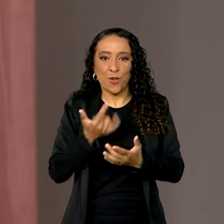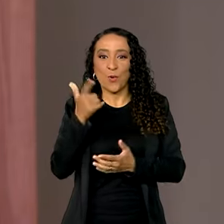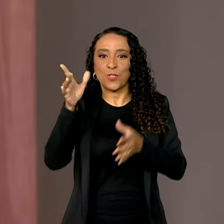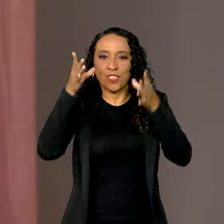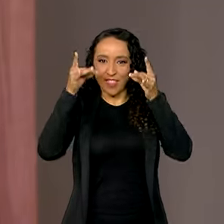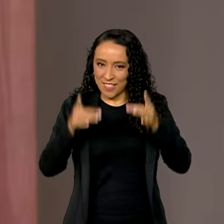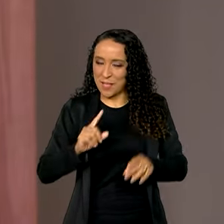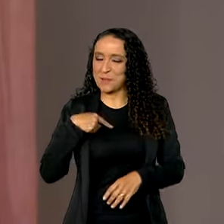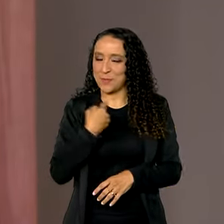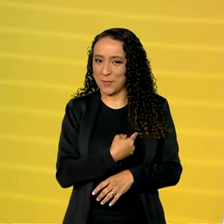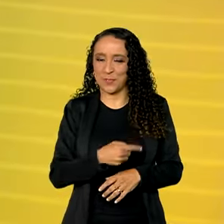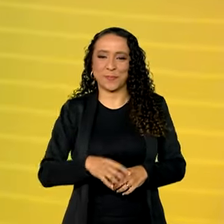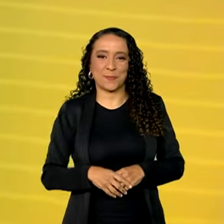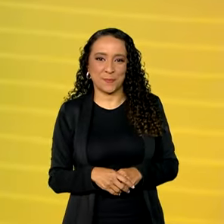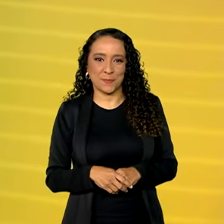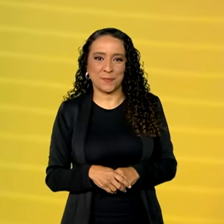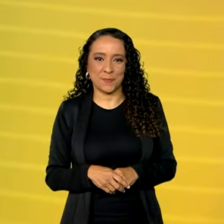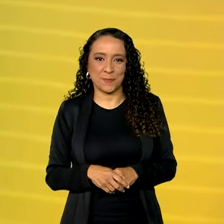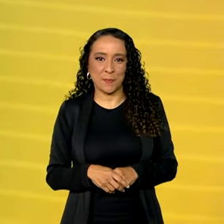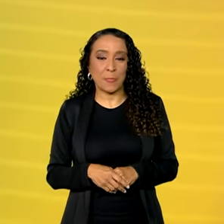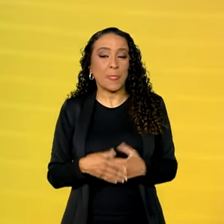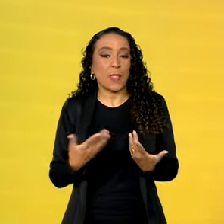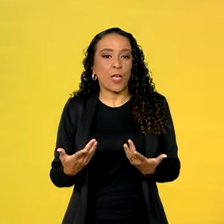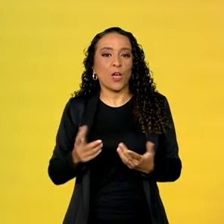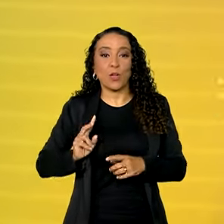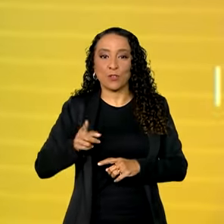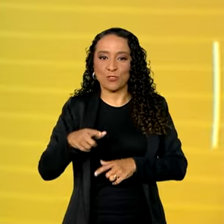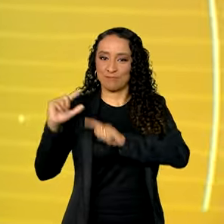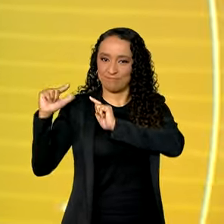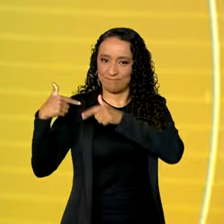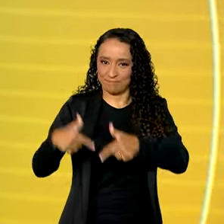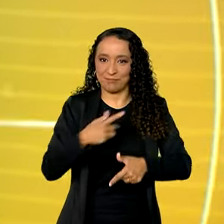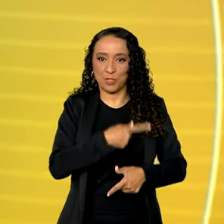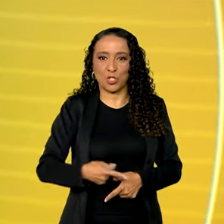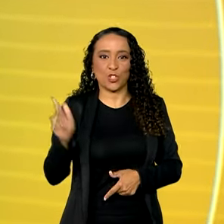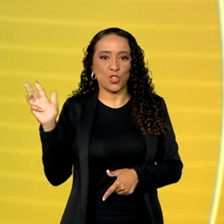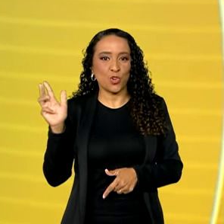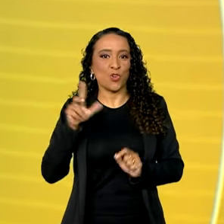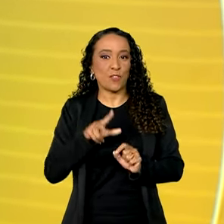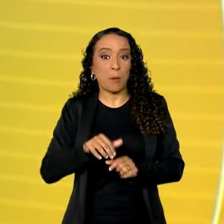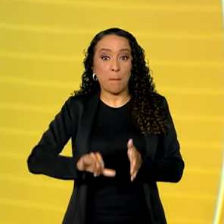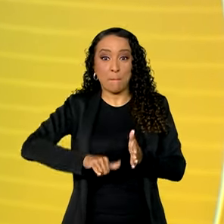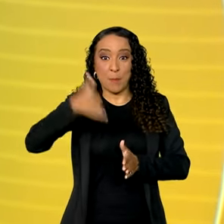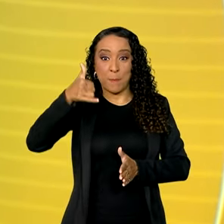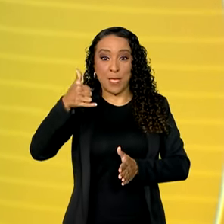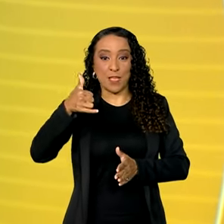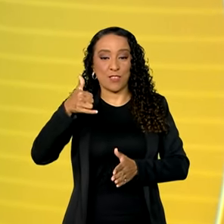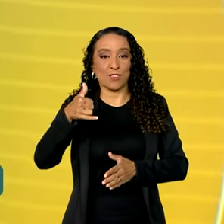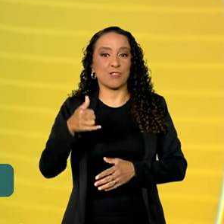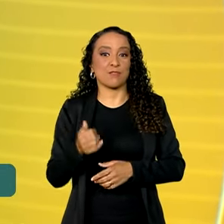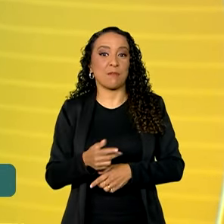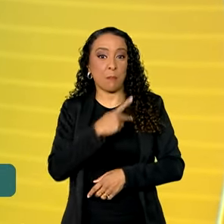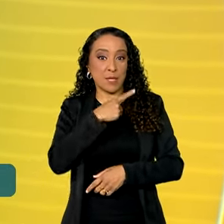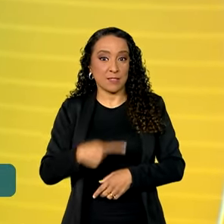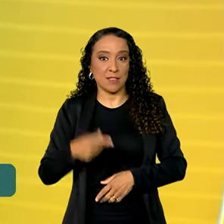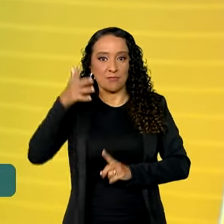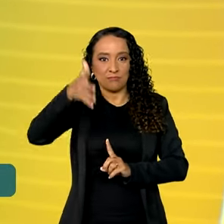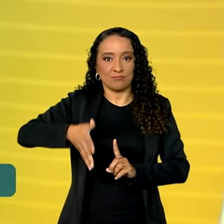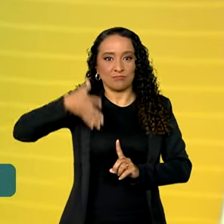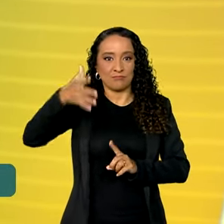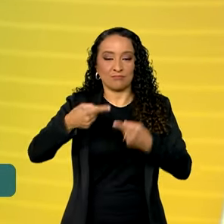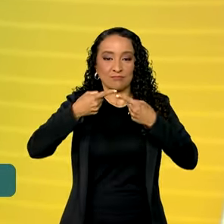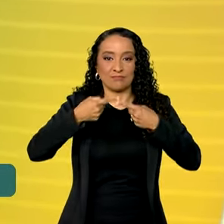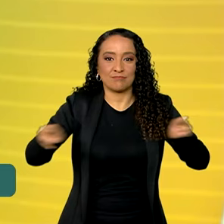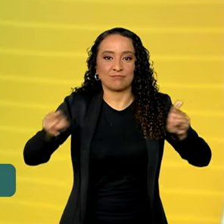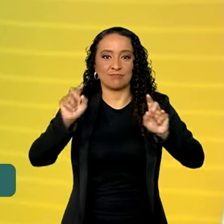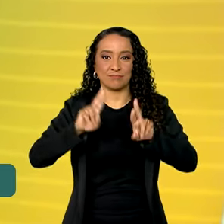os detalhes para a gente. E olha, seguindo a tradição, o presidente Lula será o primeiro chefe de Estado a discursar na